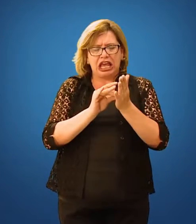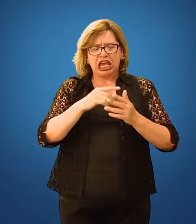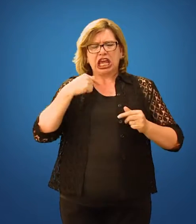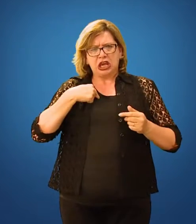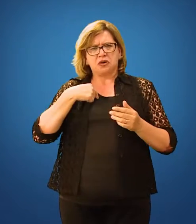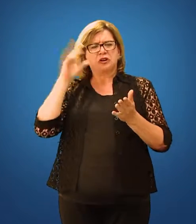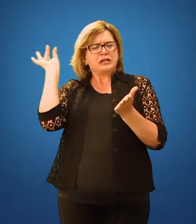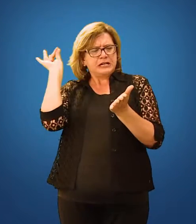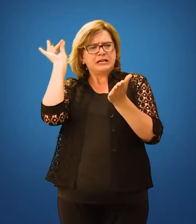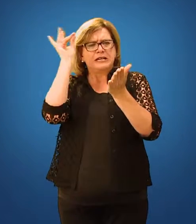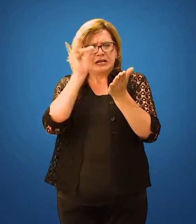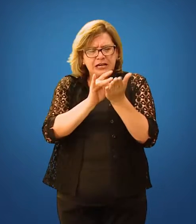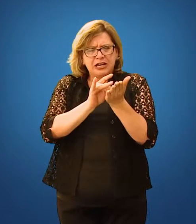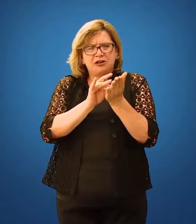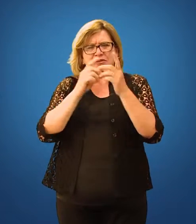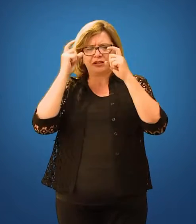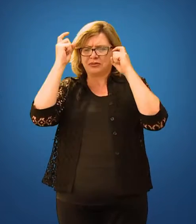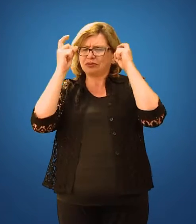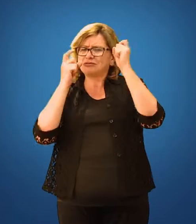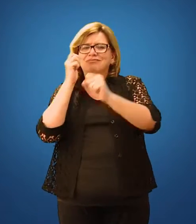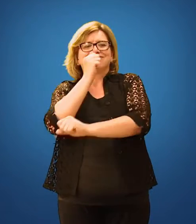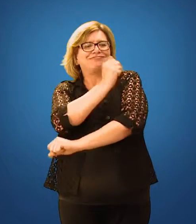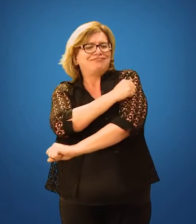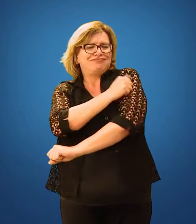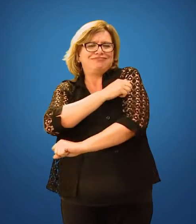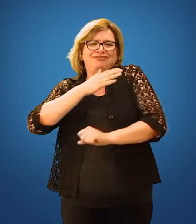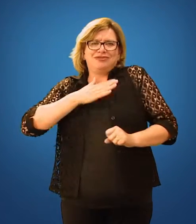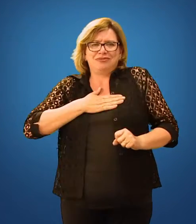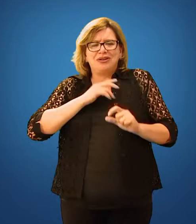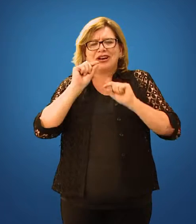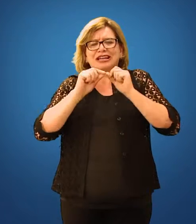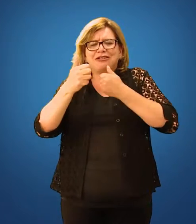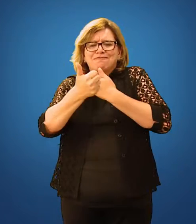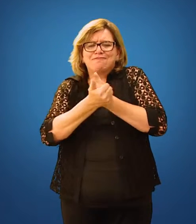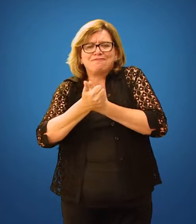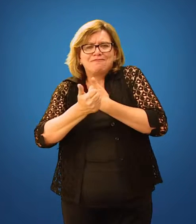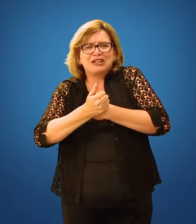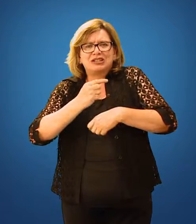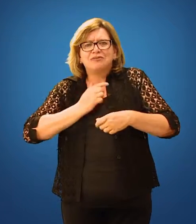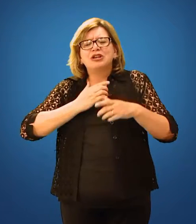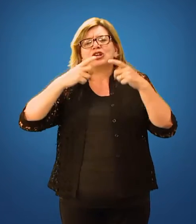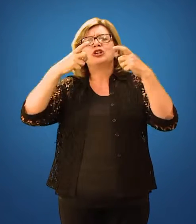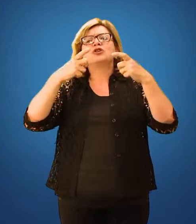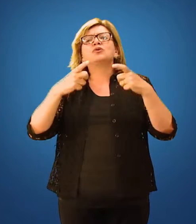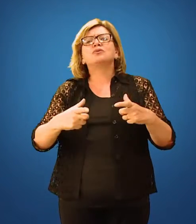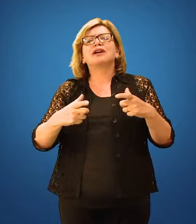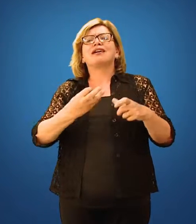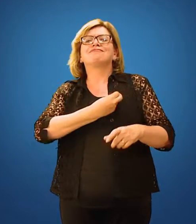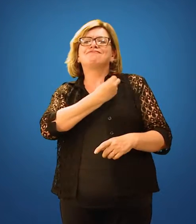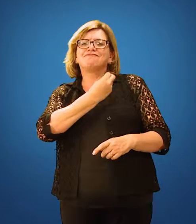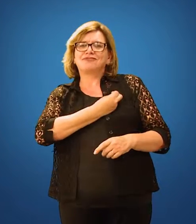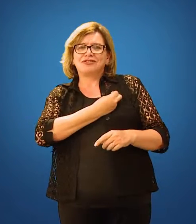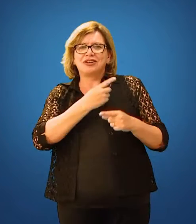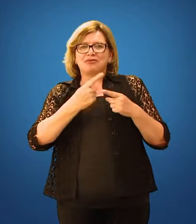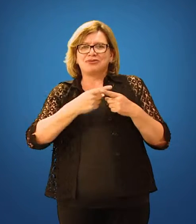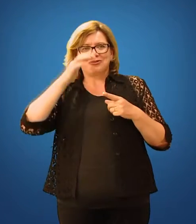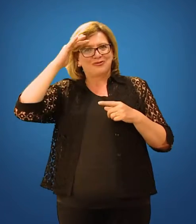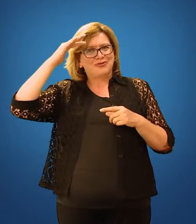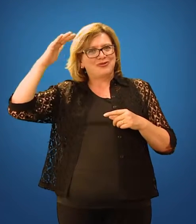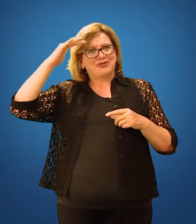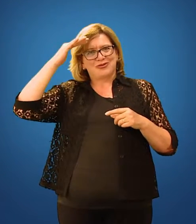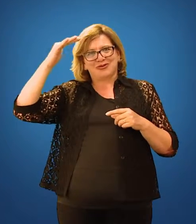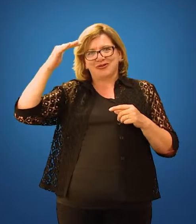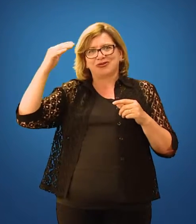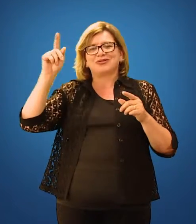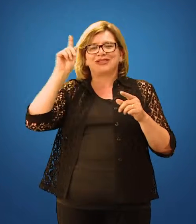preocupado com os educandos que estão comigo, com quem está próximo a mim e aonde eles estão inseridos, porque os sonhos que eles têm que